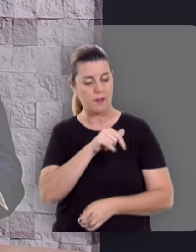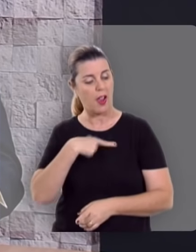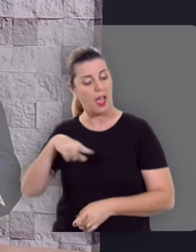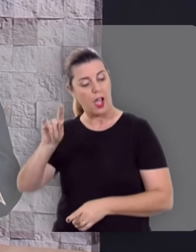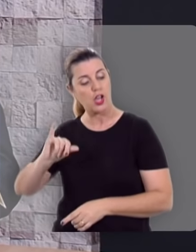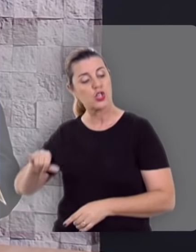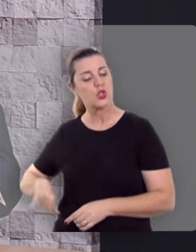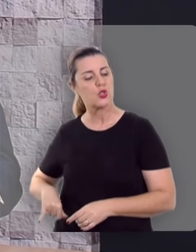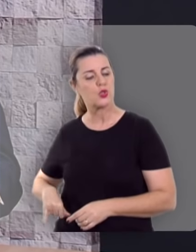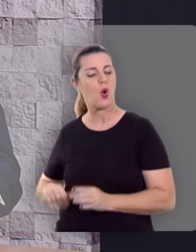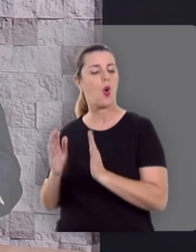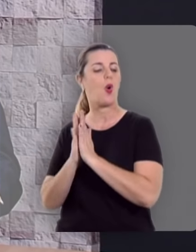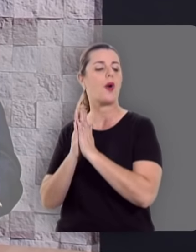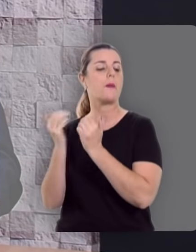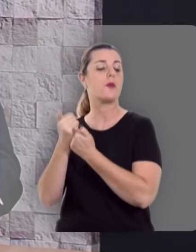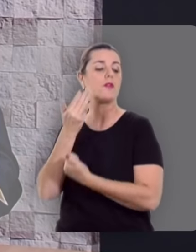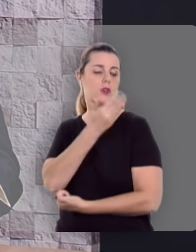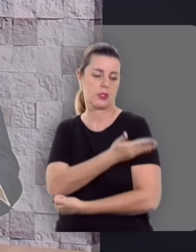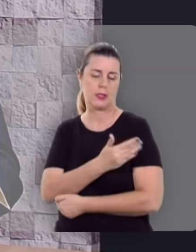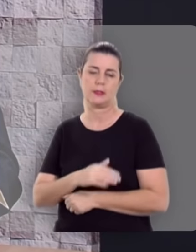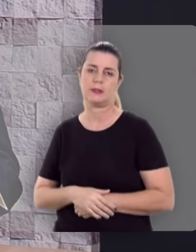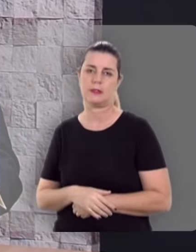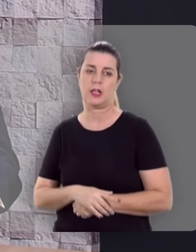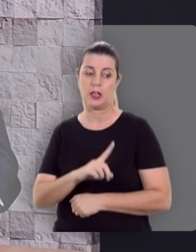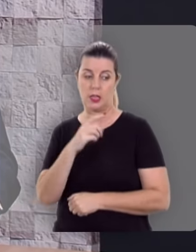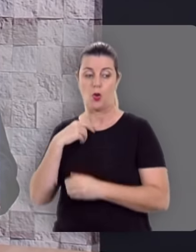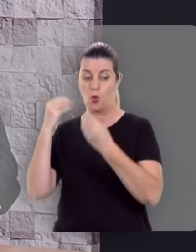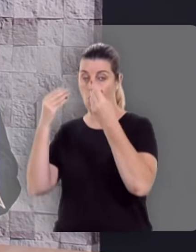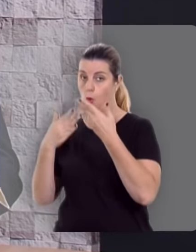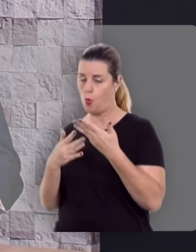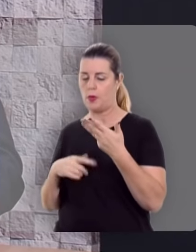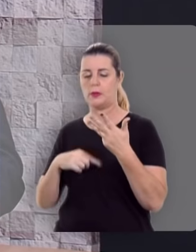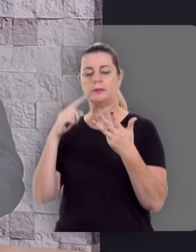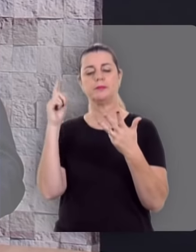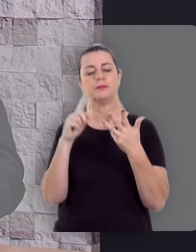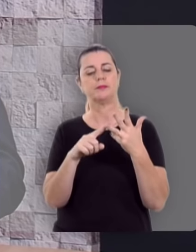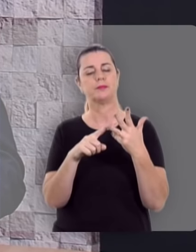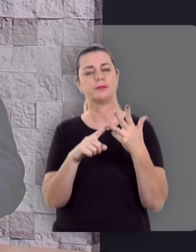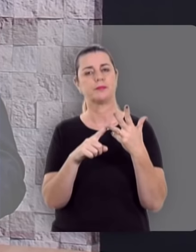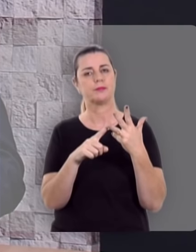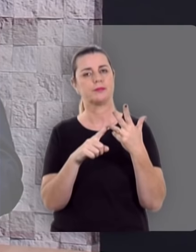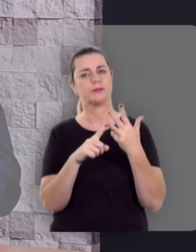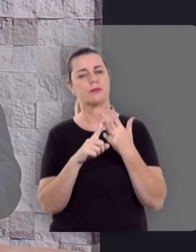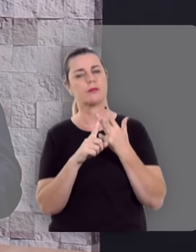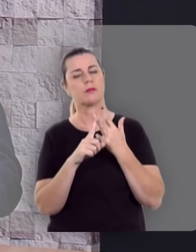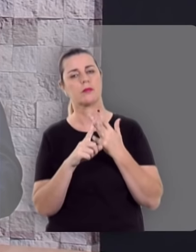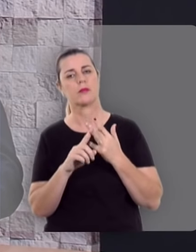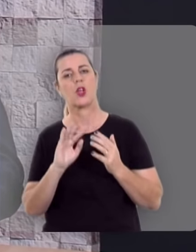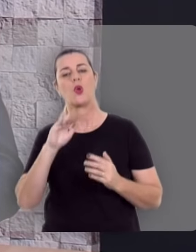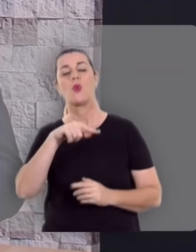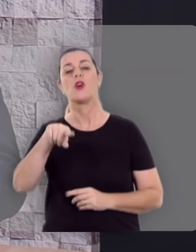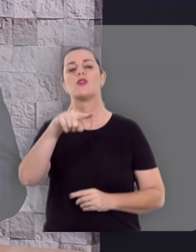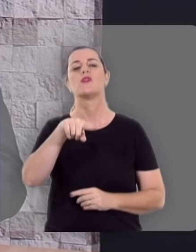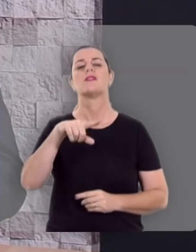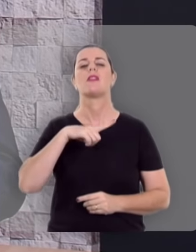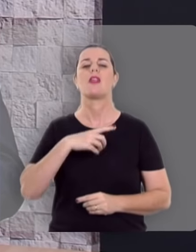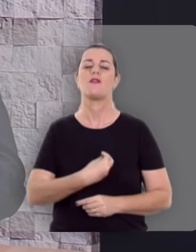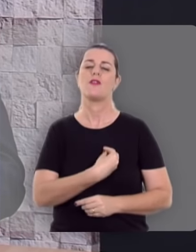criticaram e acusaram Jó, vocês vão ter que ir lá em Jó para Jó orar por vocês. Deus está honrando Jó.